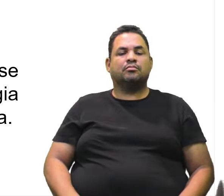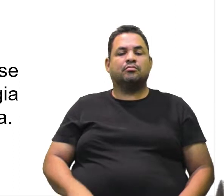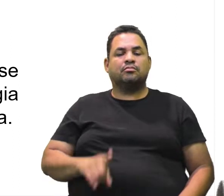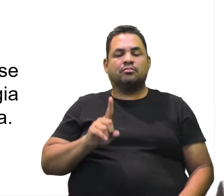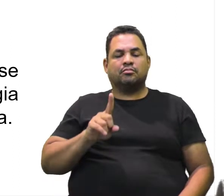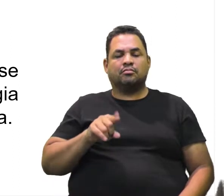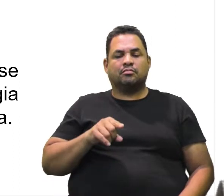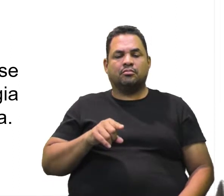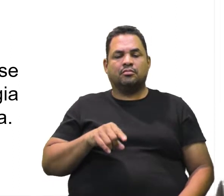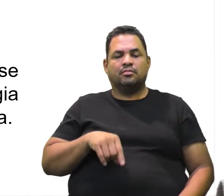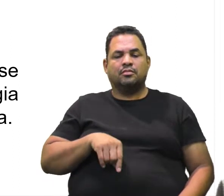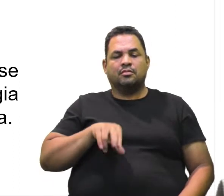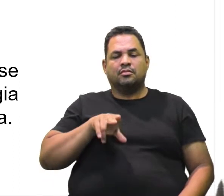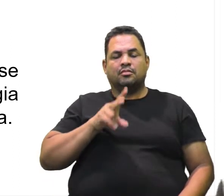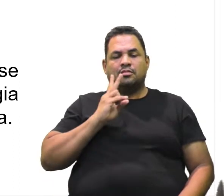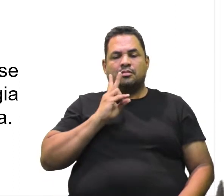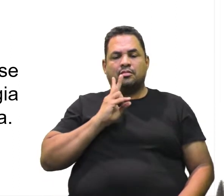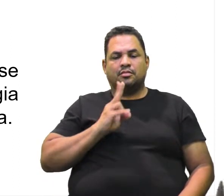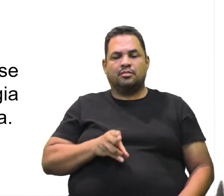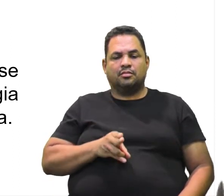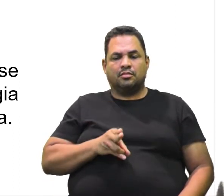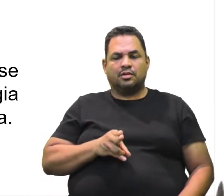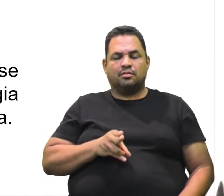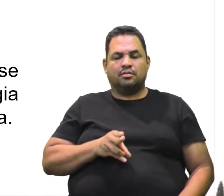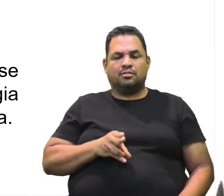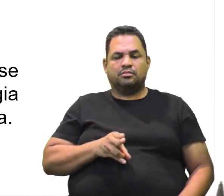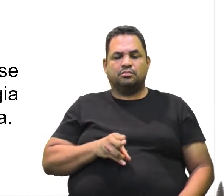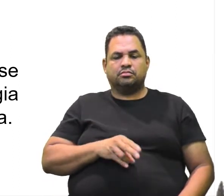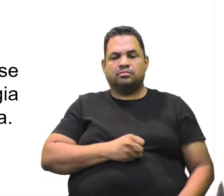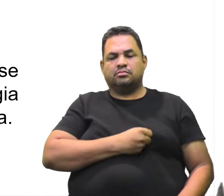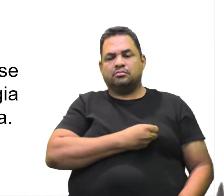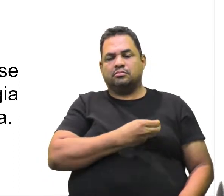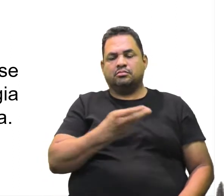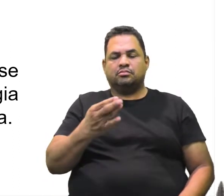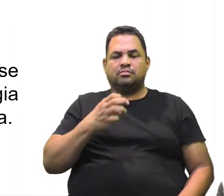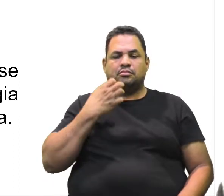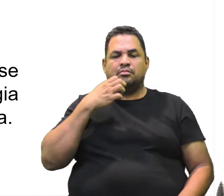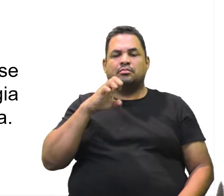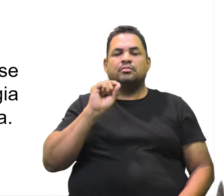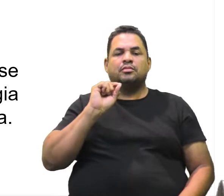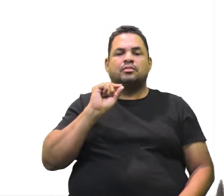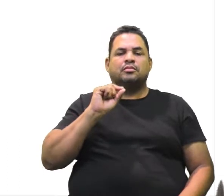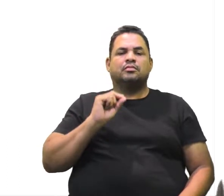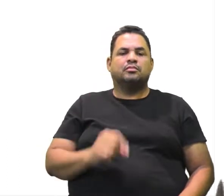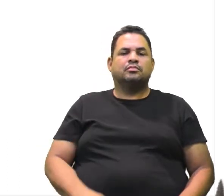é igual à quantidade de energia, o quê?